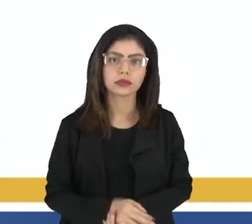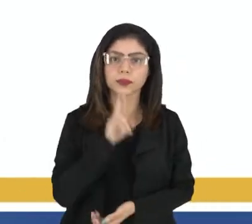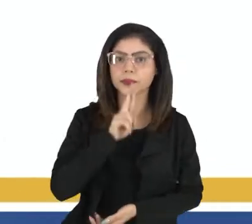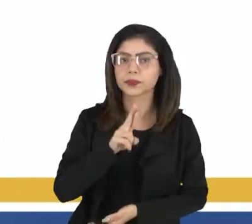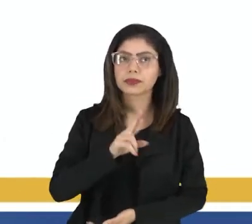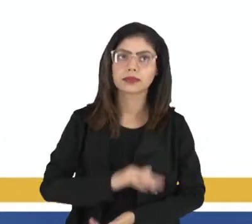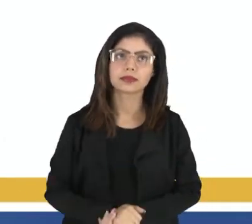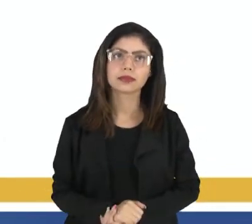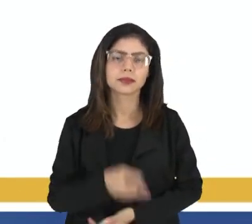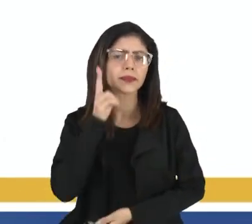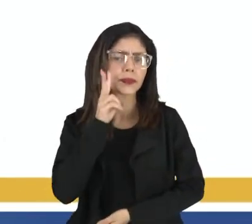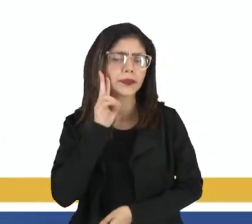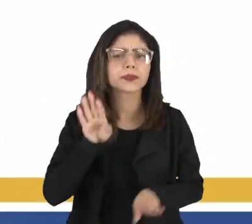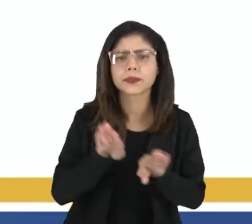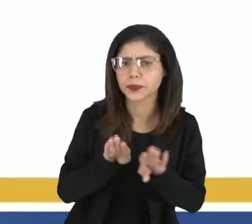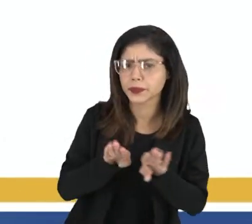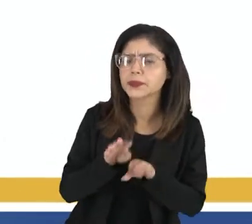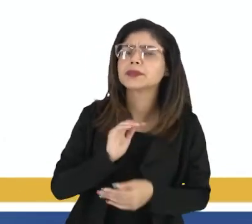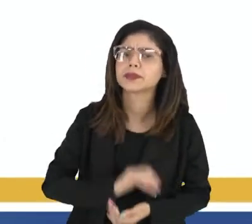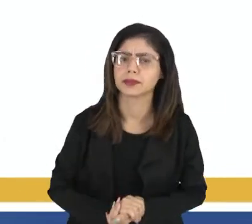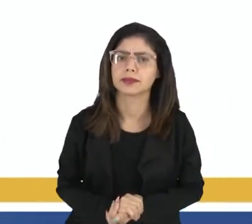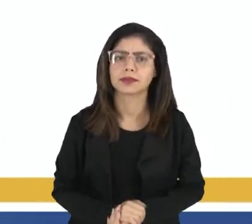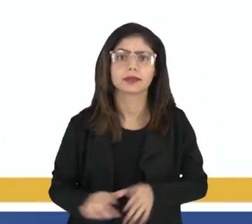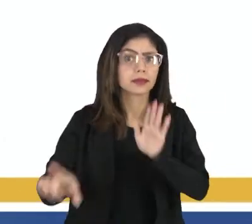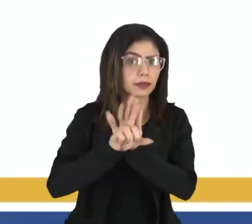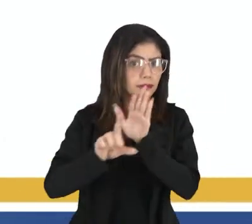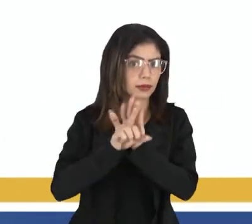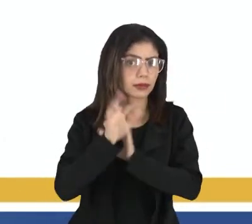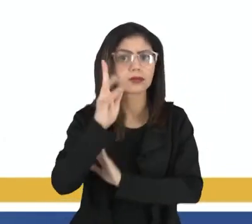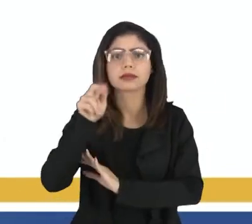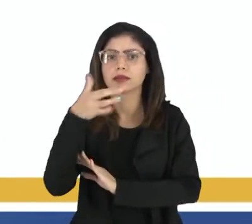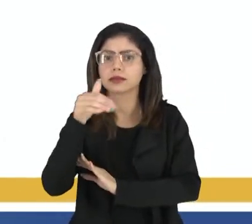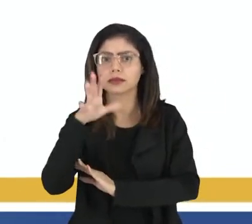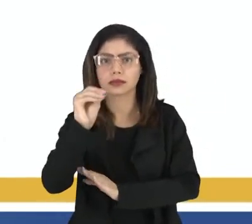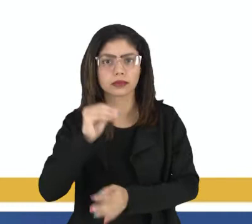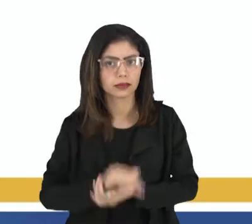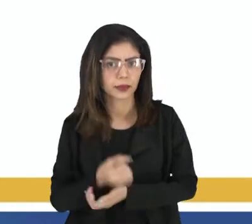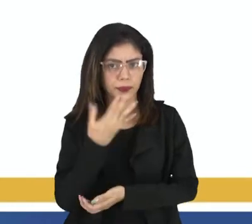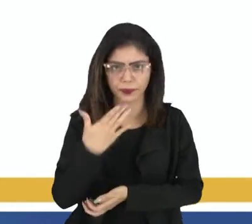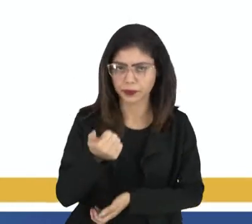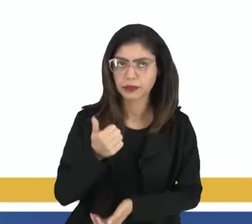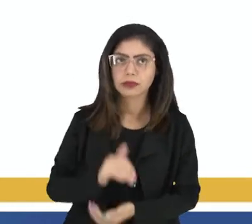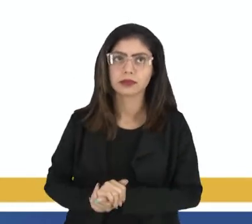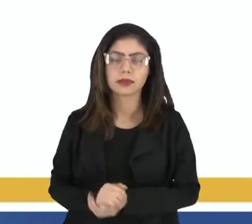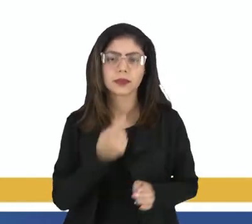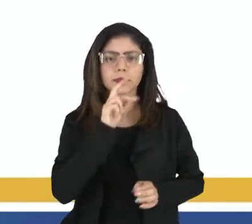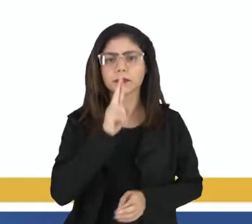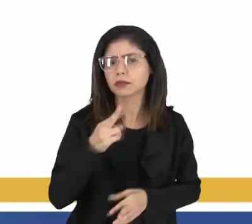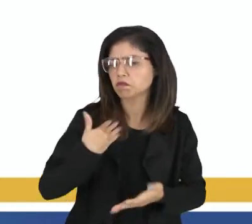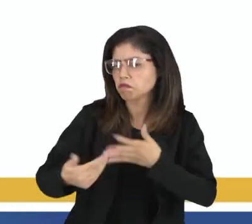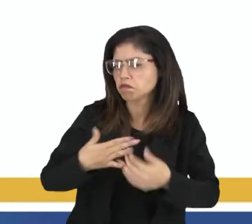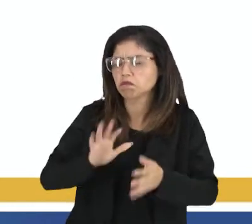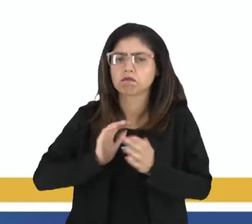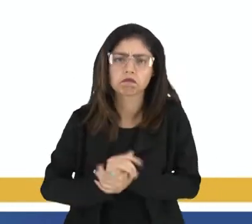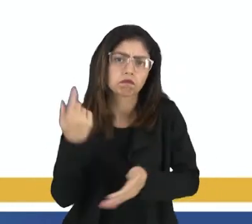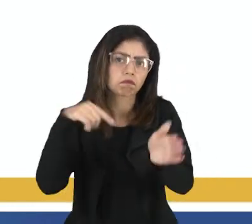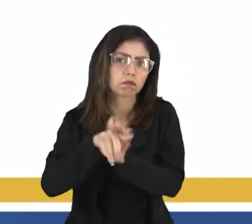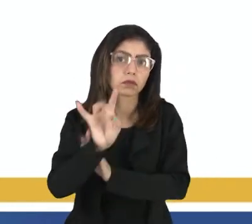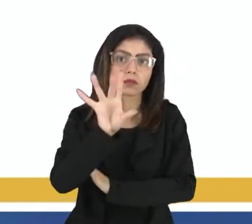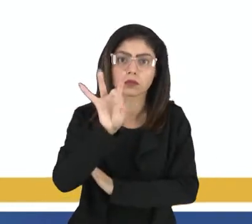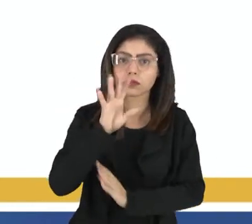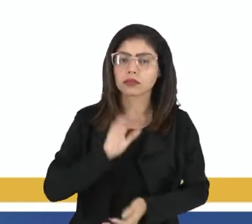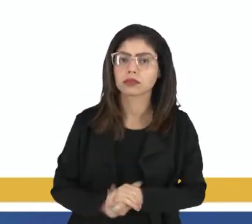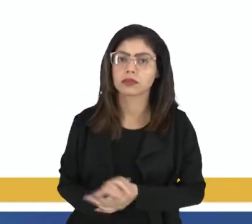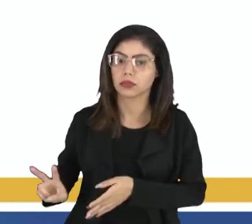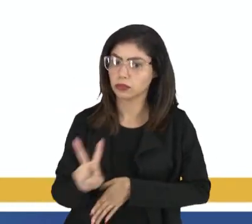Calcule. Lembrando bem, pessoal, essa daí é a lei de formação, tá? Então, para a gente resolver qualquer questão, basta a gente